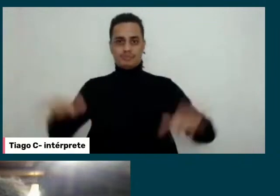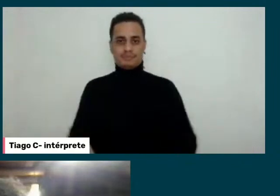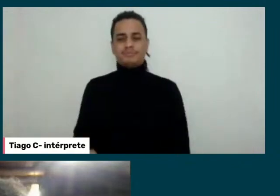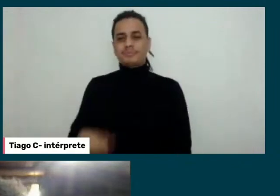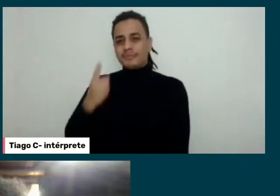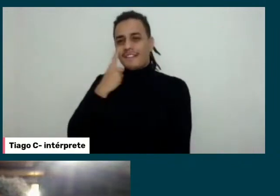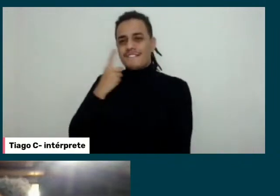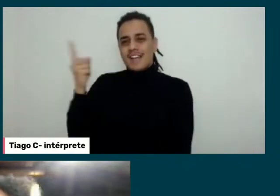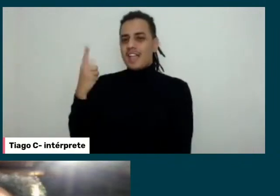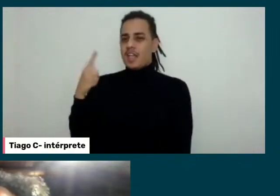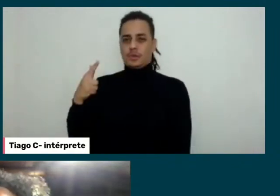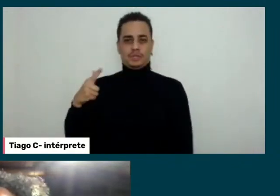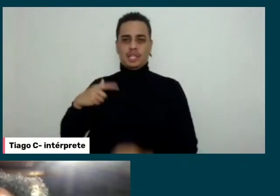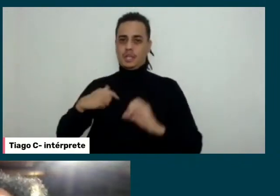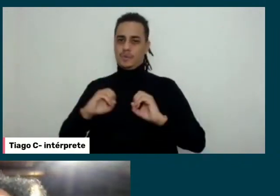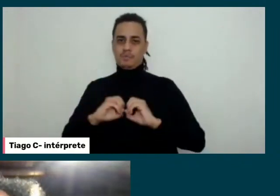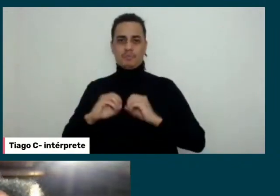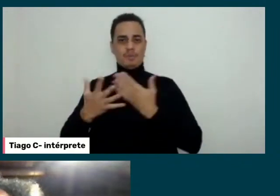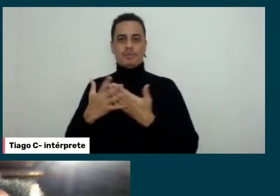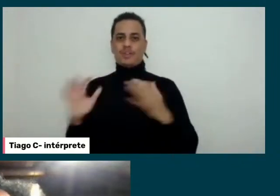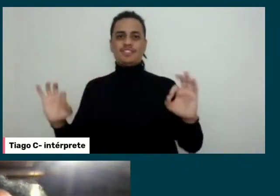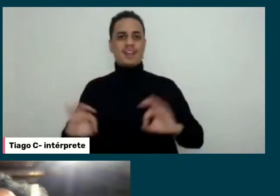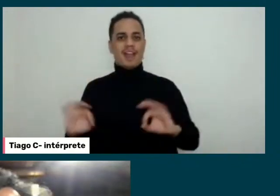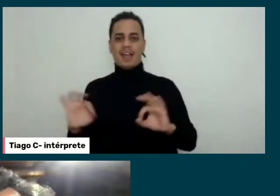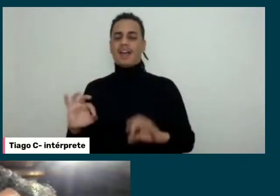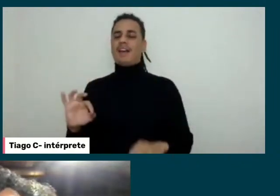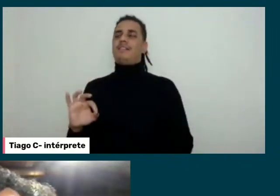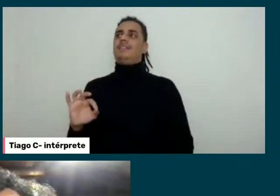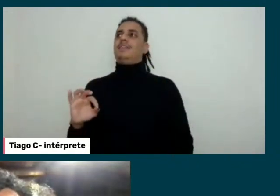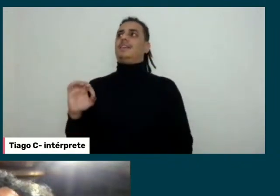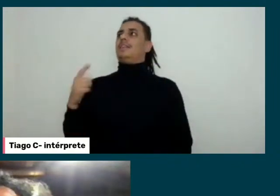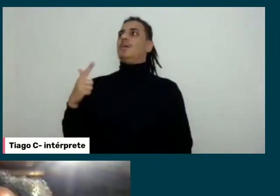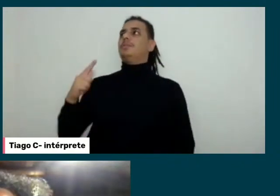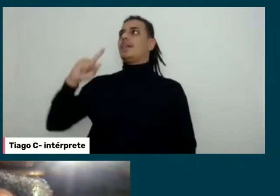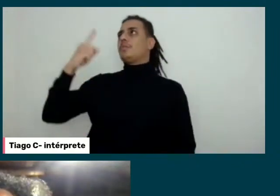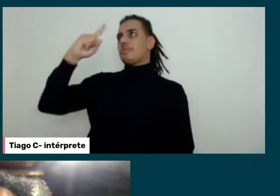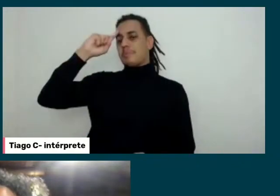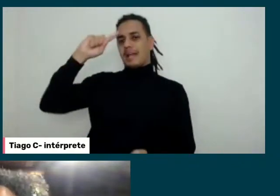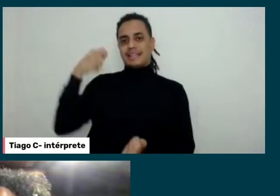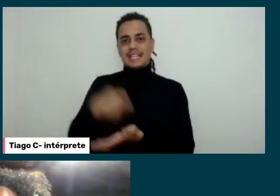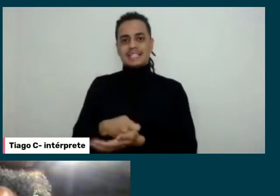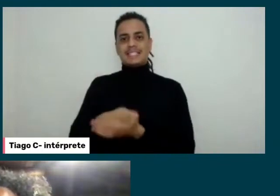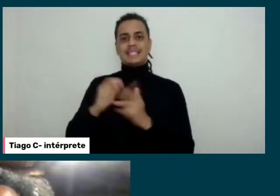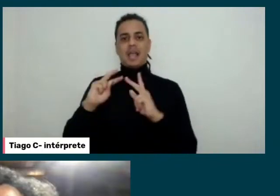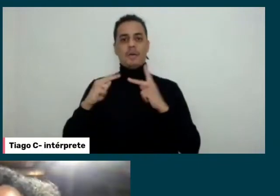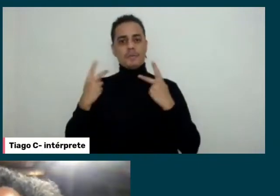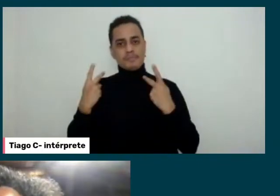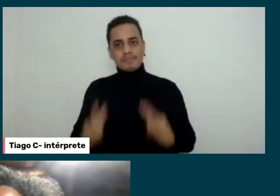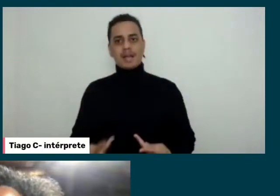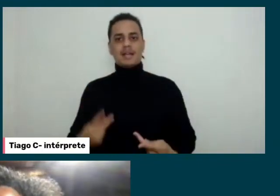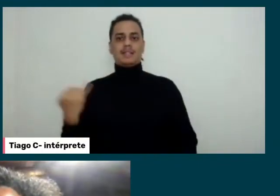slide que eu falei aqui nessa conversa de vocês hoje que não tem uma decisão humana